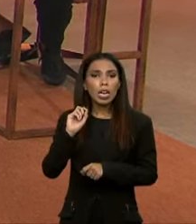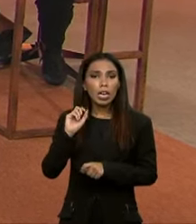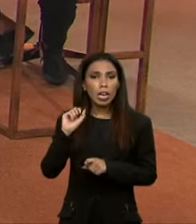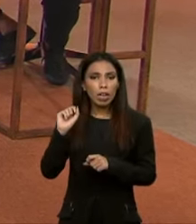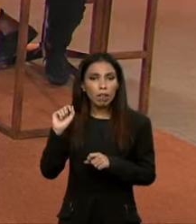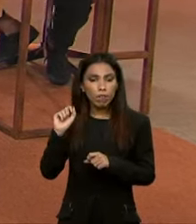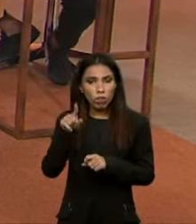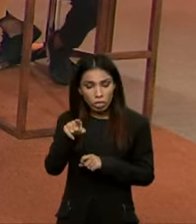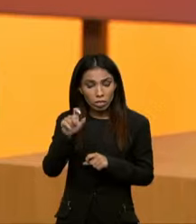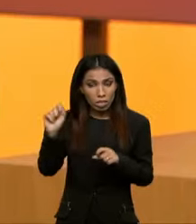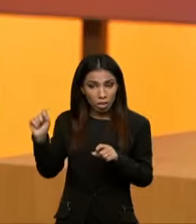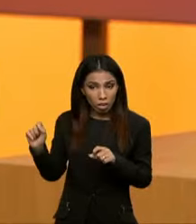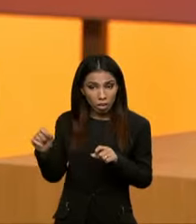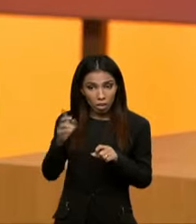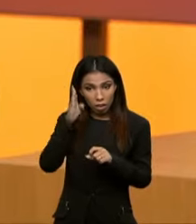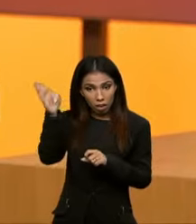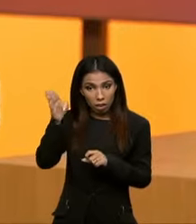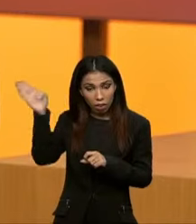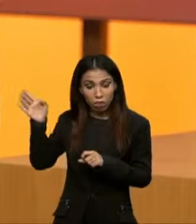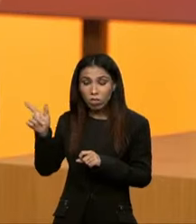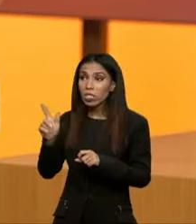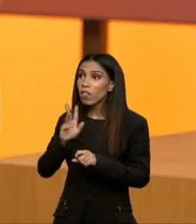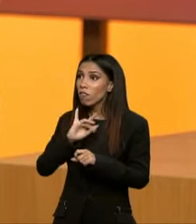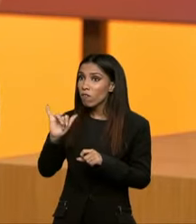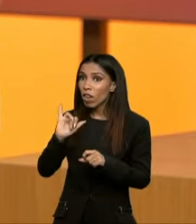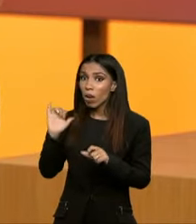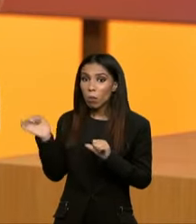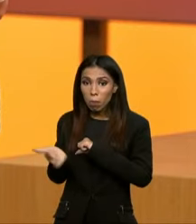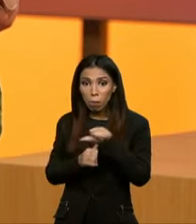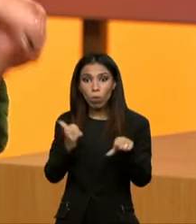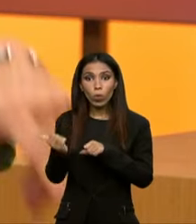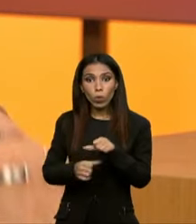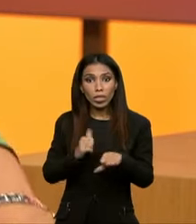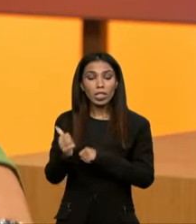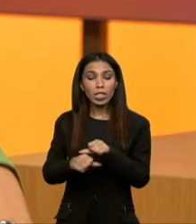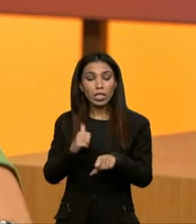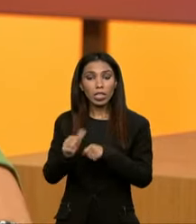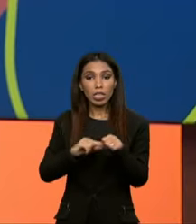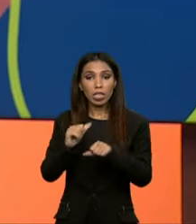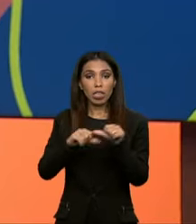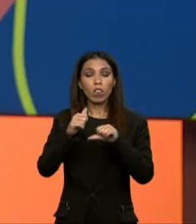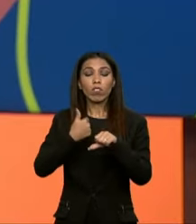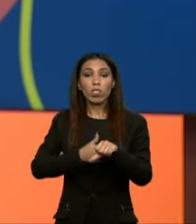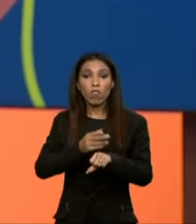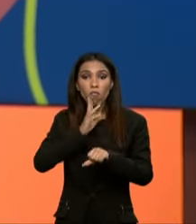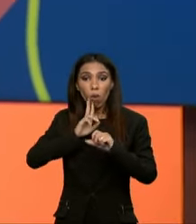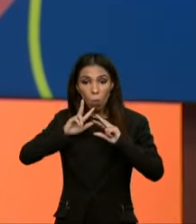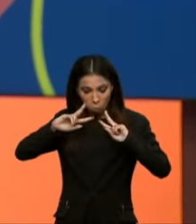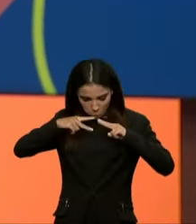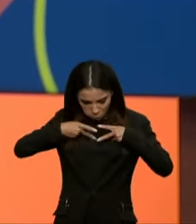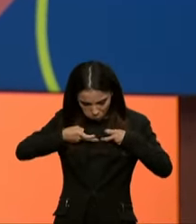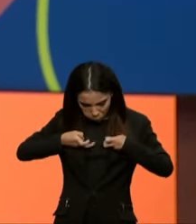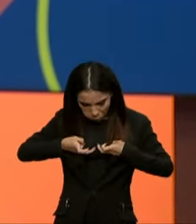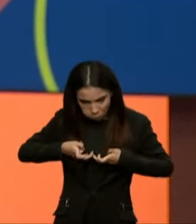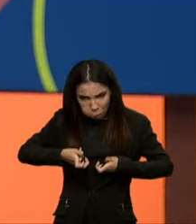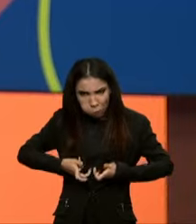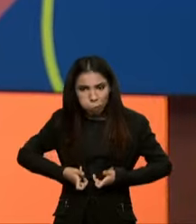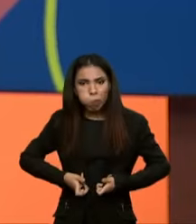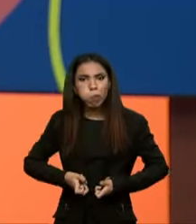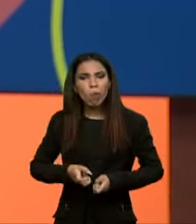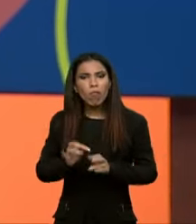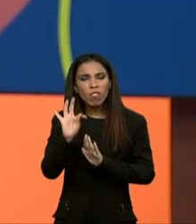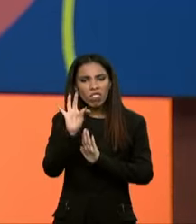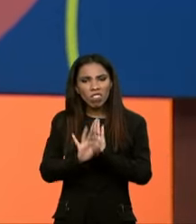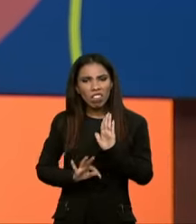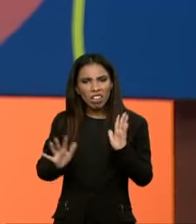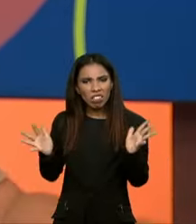ele tá, eu acho que o André vai estar se conhecendo cada vez mais, não, conhecendo essas pessoas, né? É, eu acho que essa pegada, eu achei o texto sensacional. Sensacional, do Leandro, muito né? bom. E